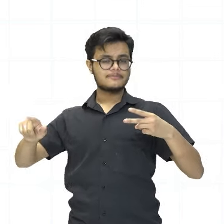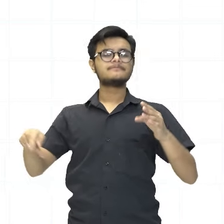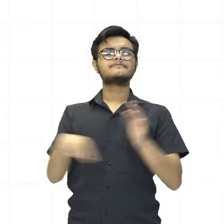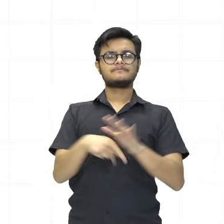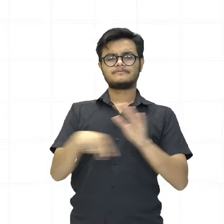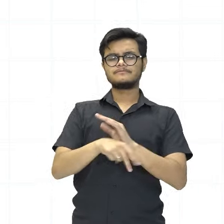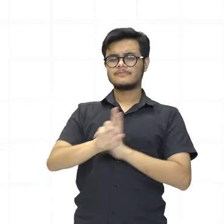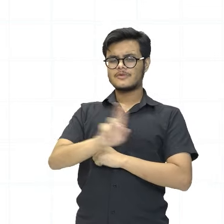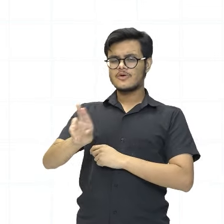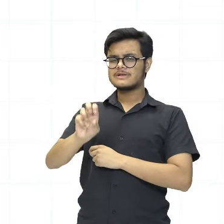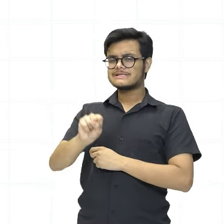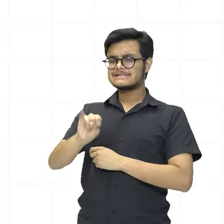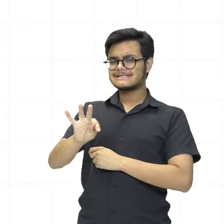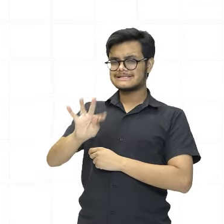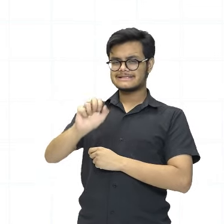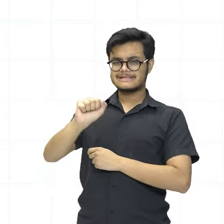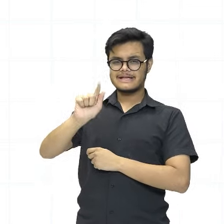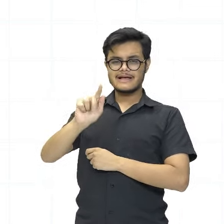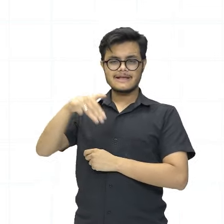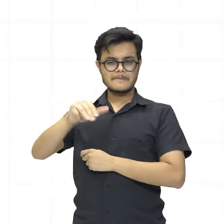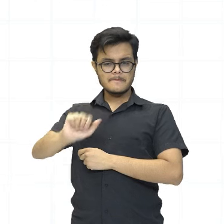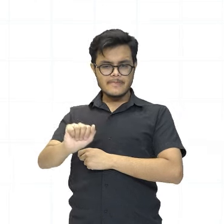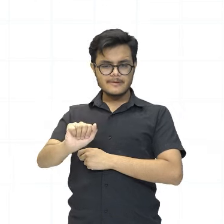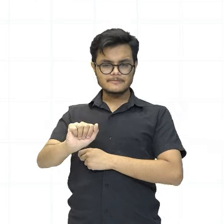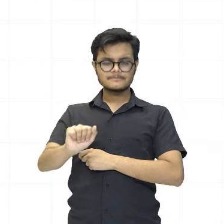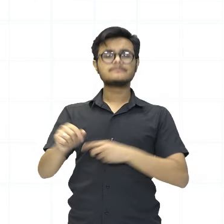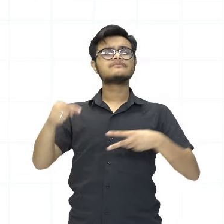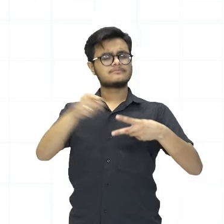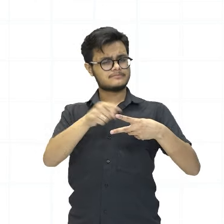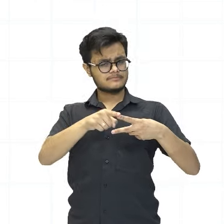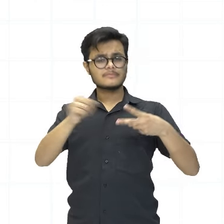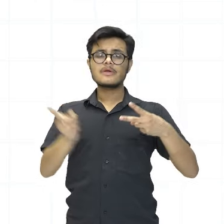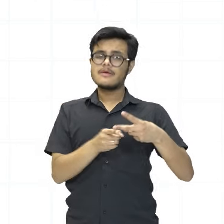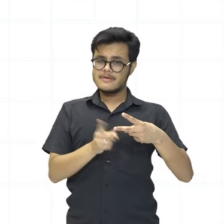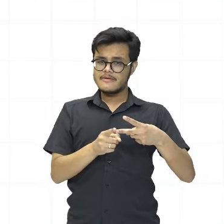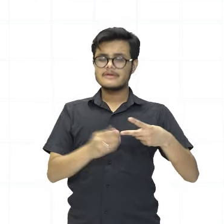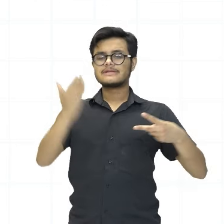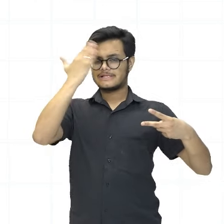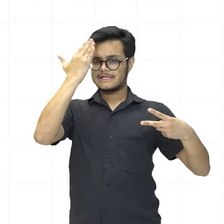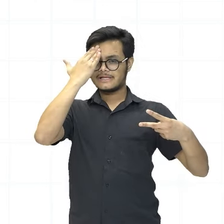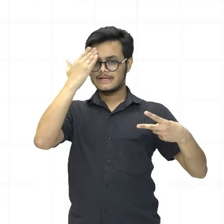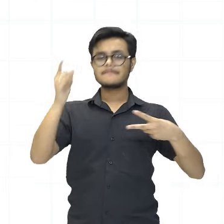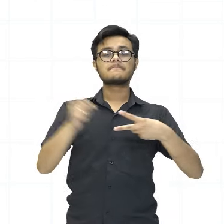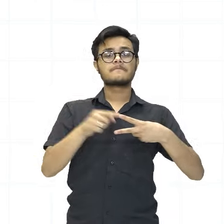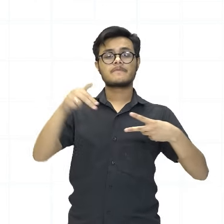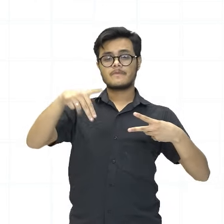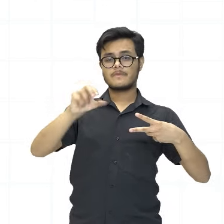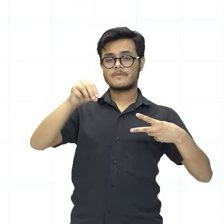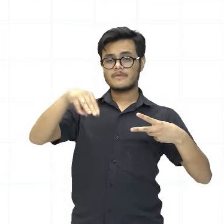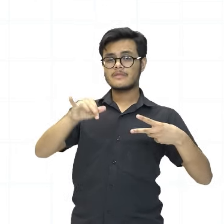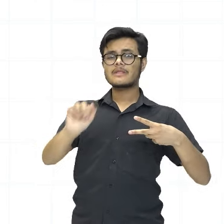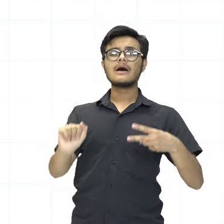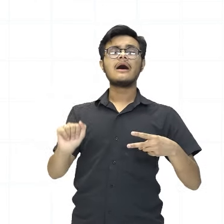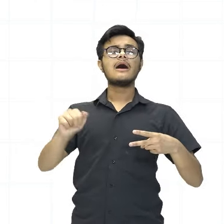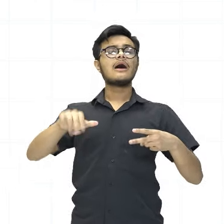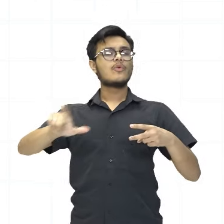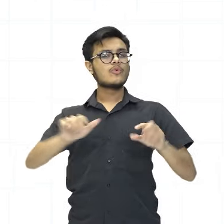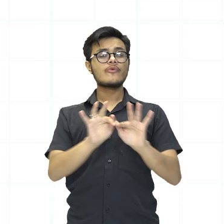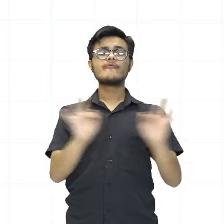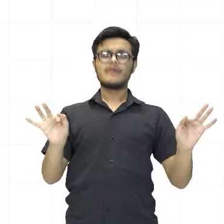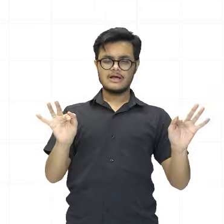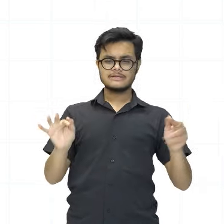nominal e sintagma verbal já sabemos que o sintagma nominal Nós também chamamos de oração e o